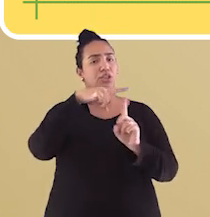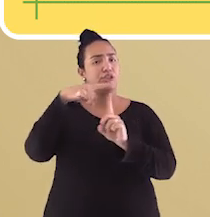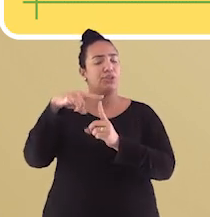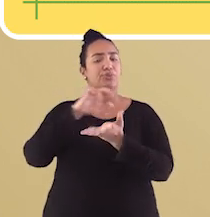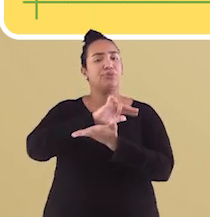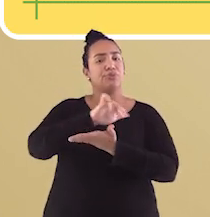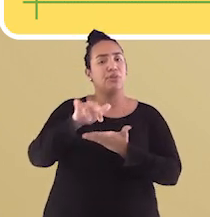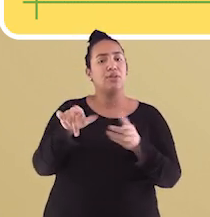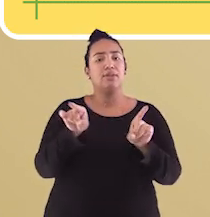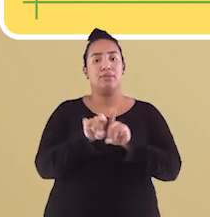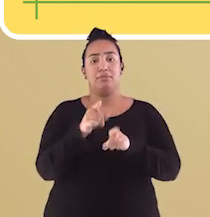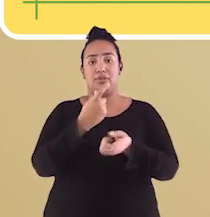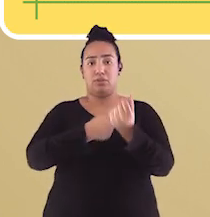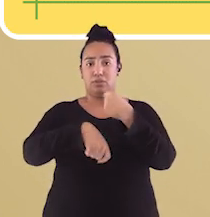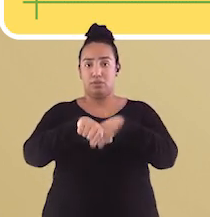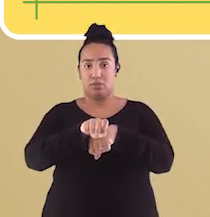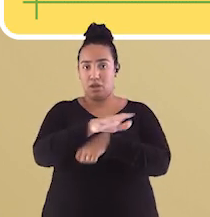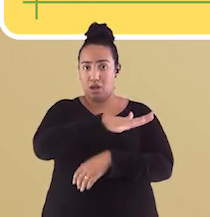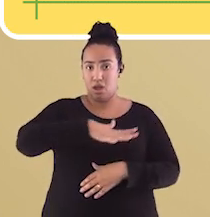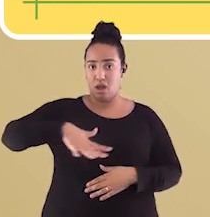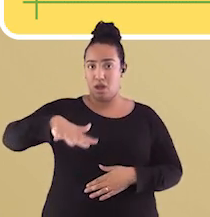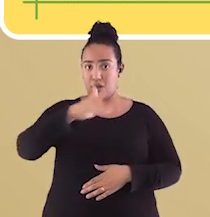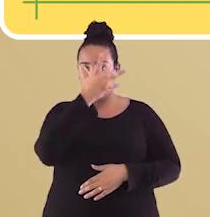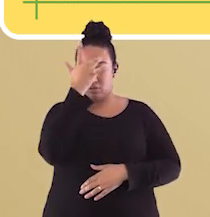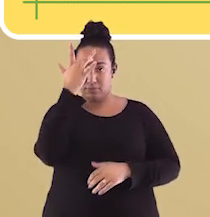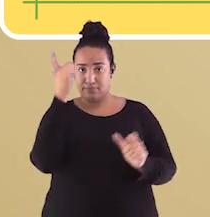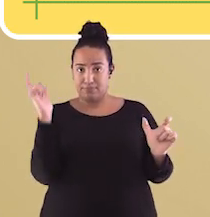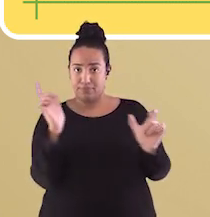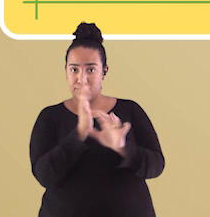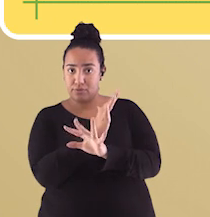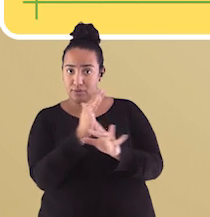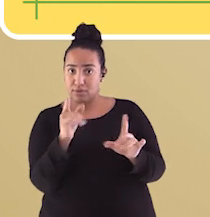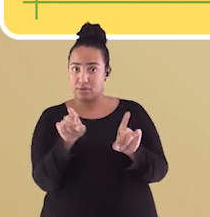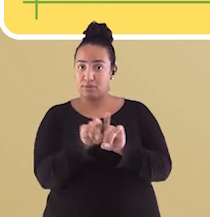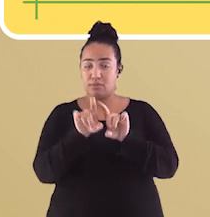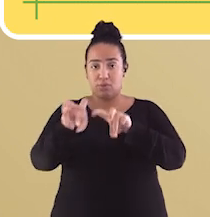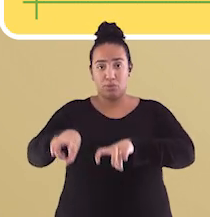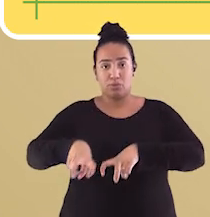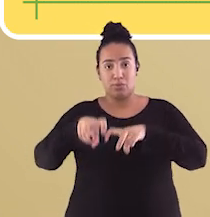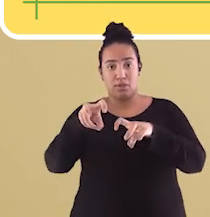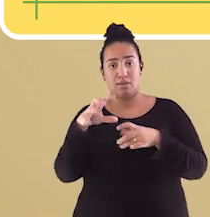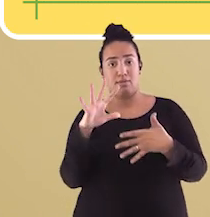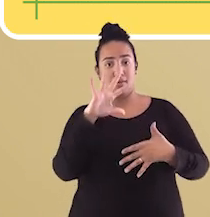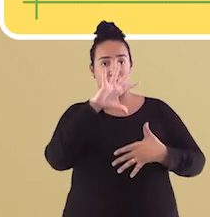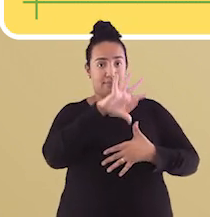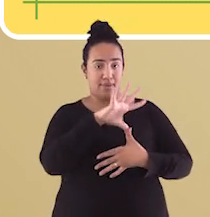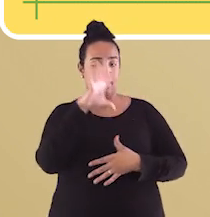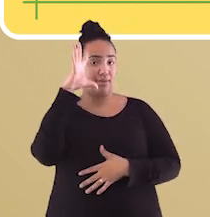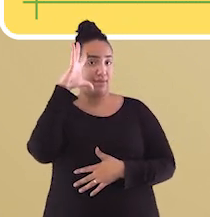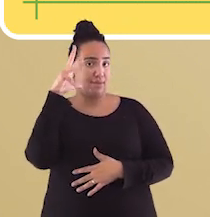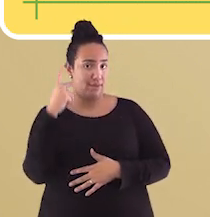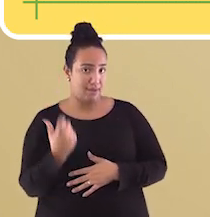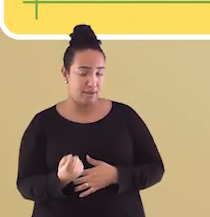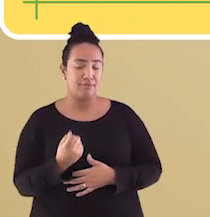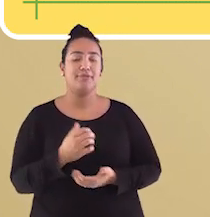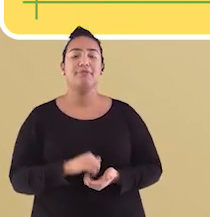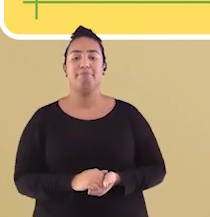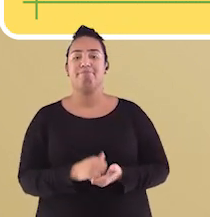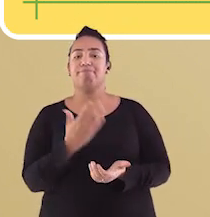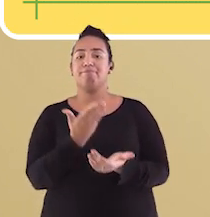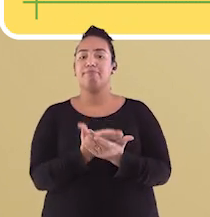na economia dos espaços urbanos e rurais da América e da África. E como objetivo da